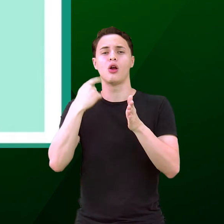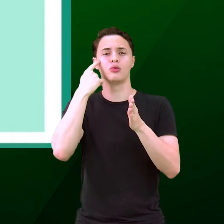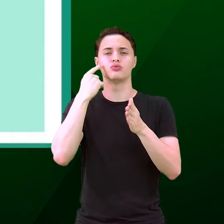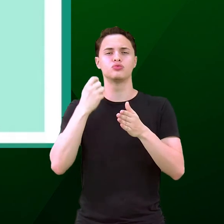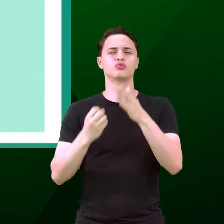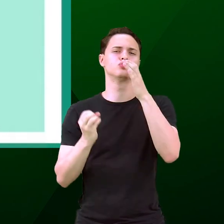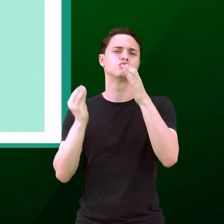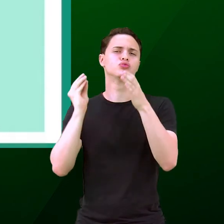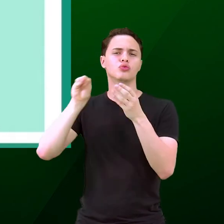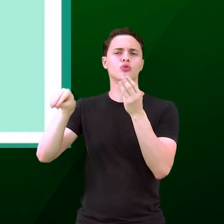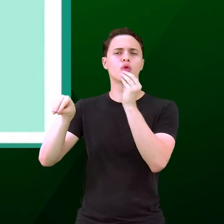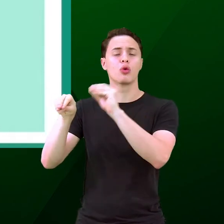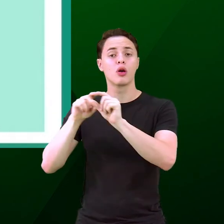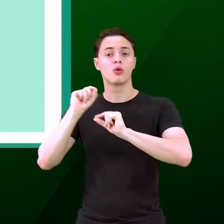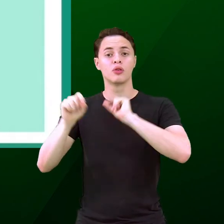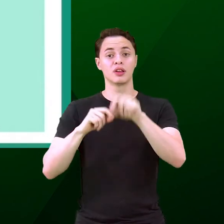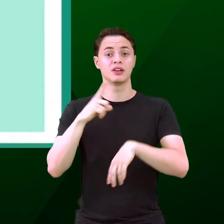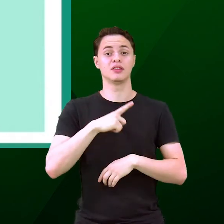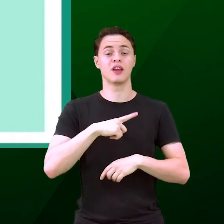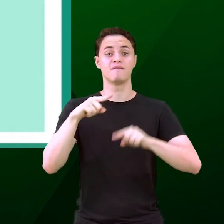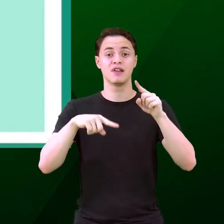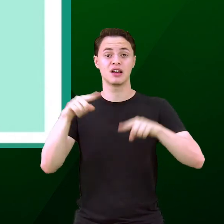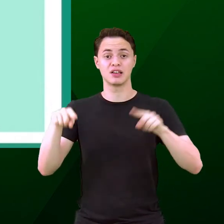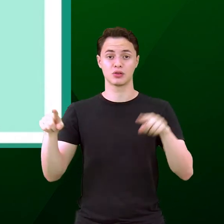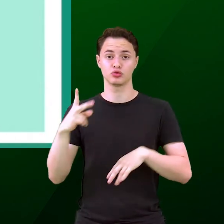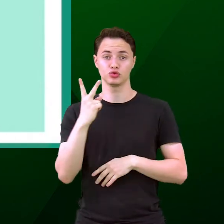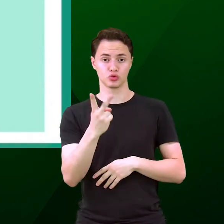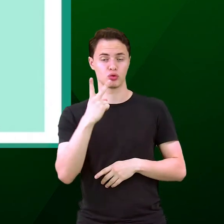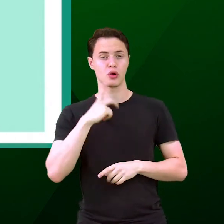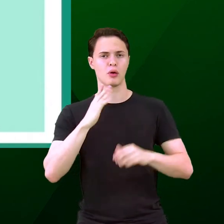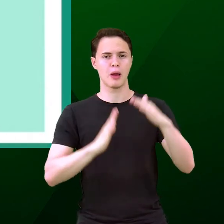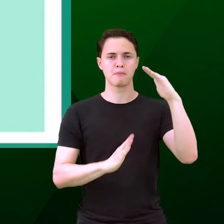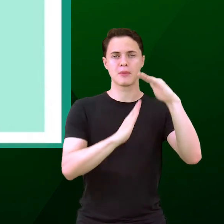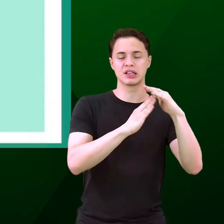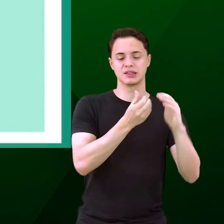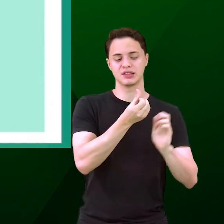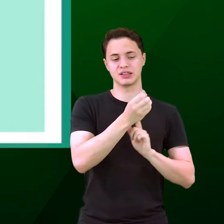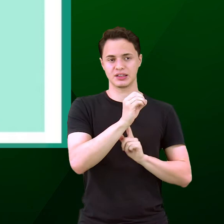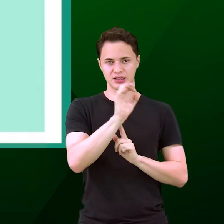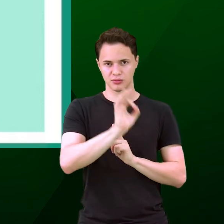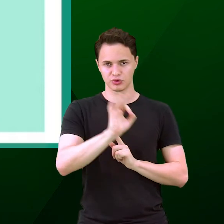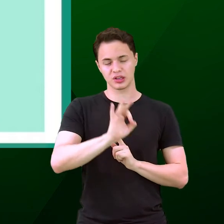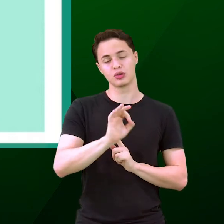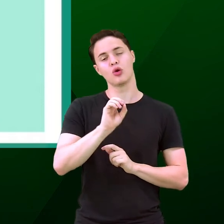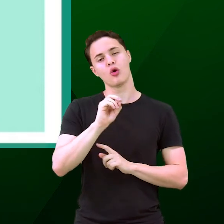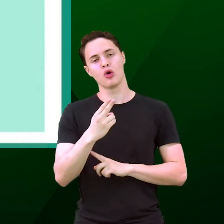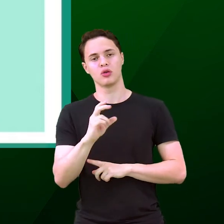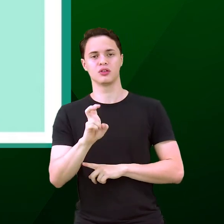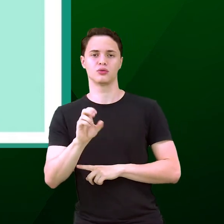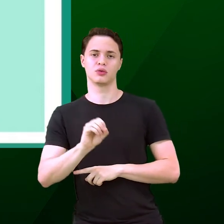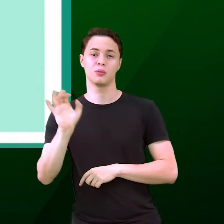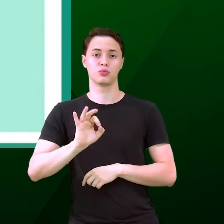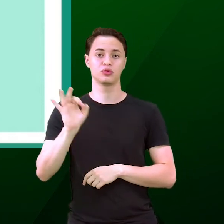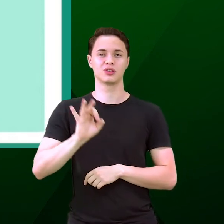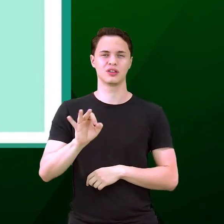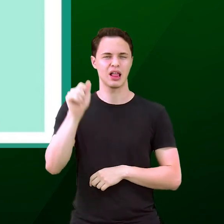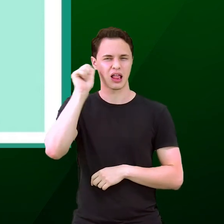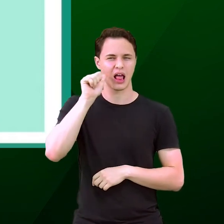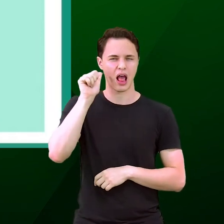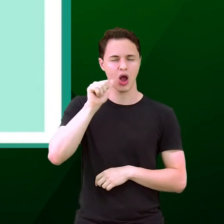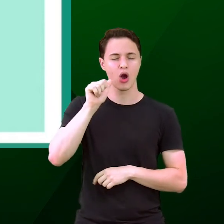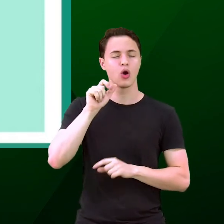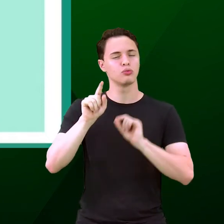tipo de atividade física. Para quem está começando, é bom fazer um alongamento antes para estimular essa